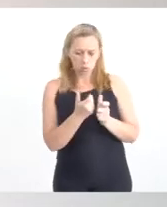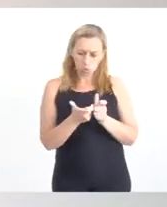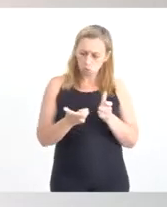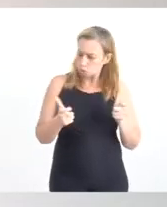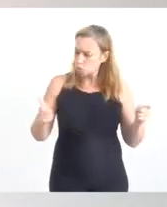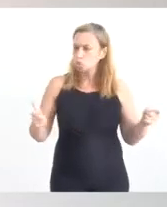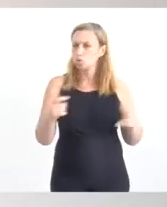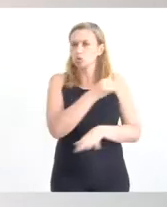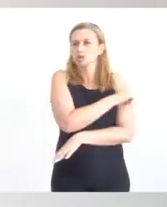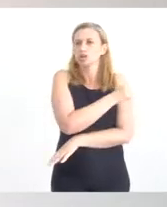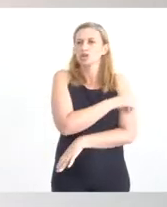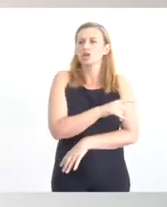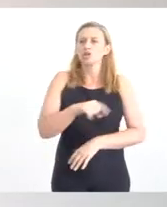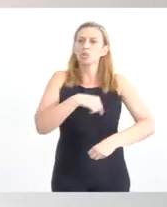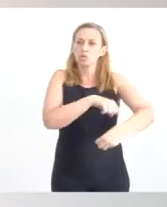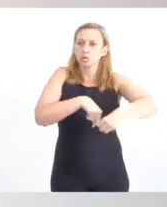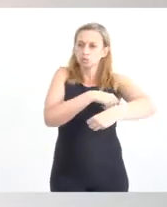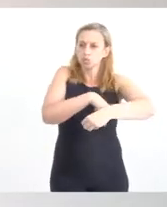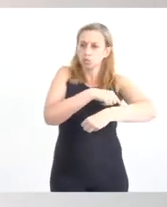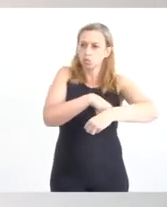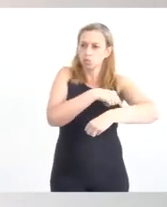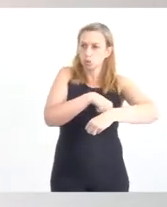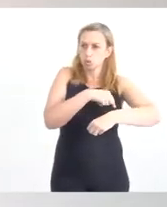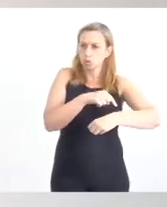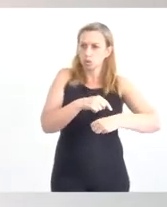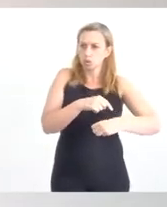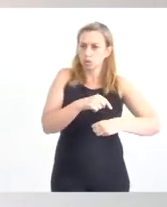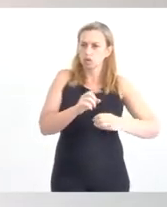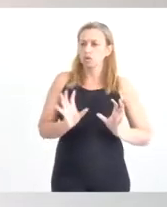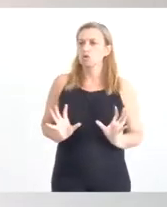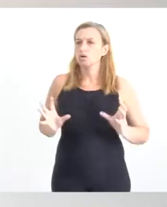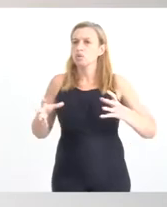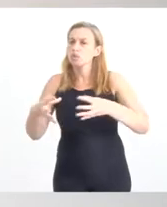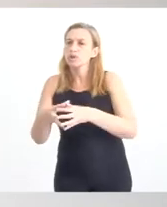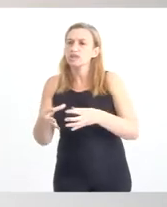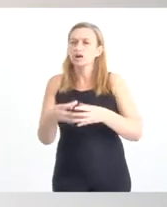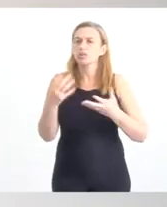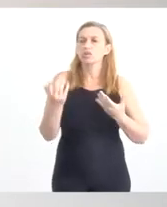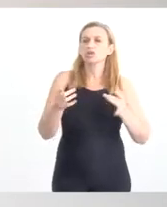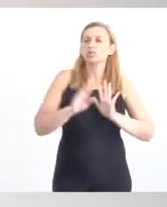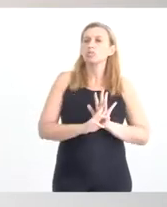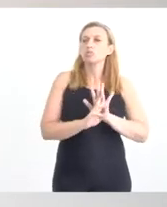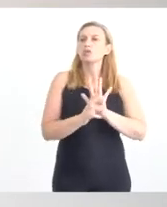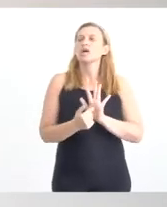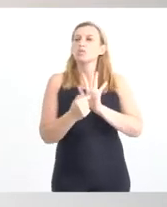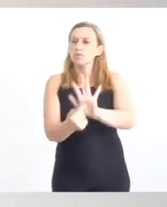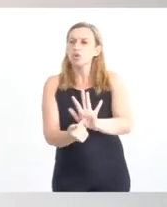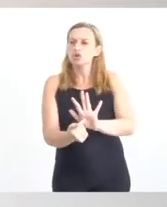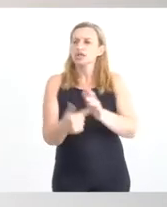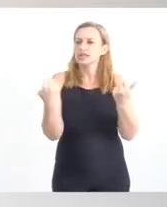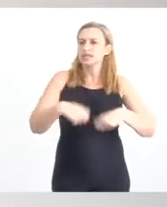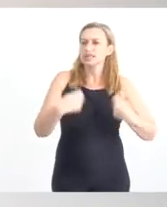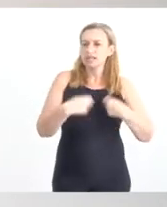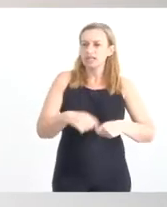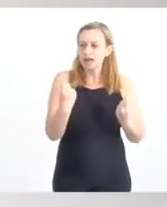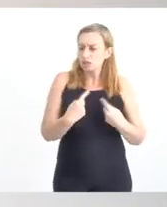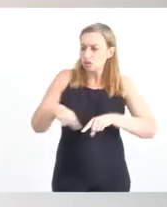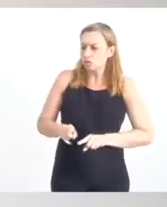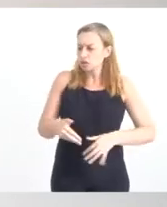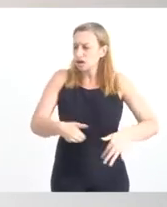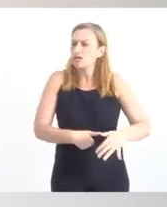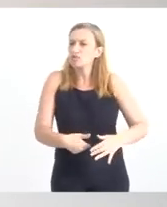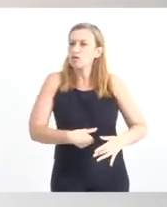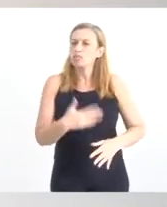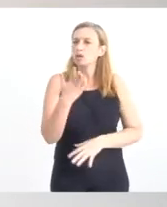no Rio de Janeiro que o movimento das cozinhas comunitárias quanto que isso revela a necessidade da mobilização contra a fome em